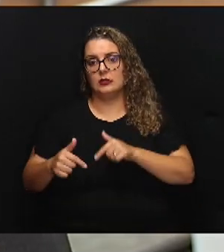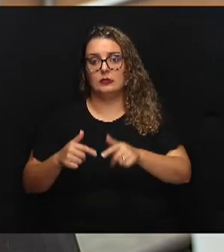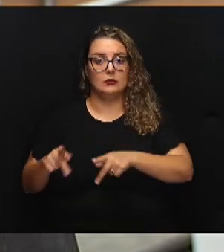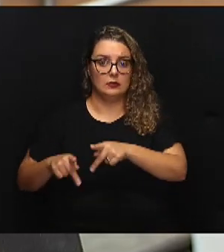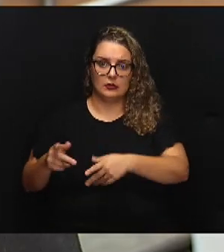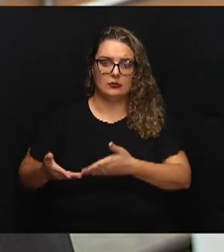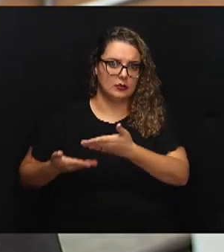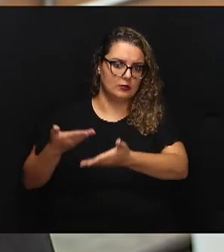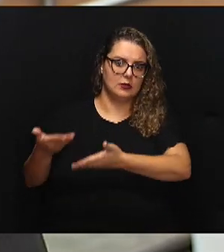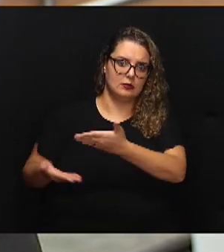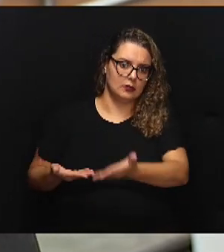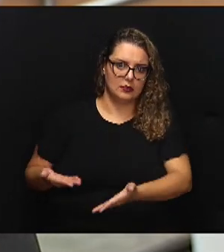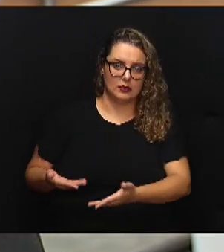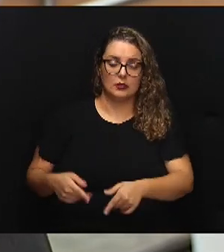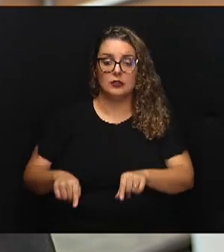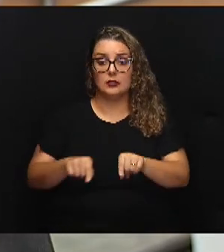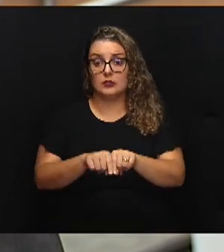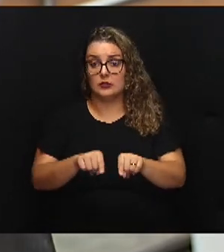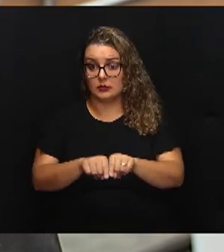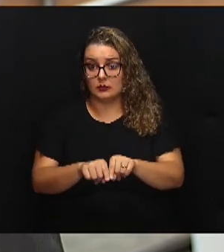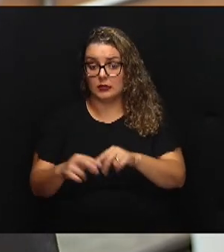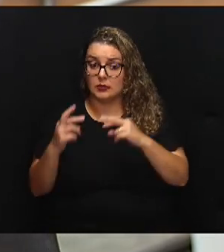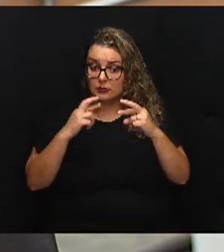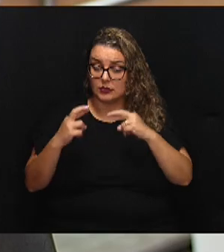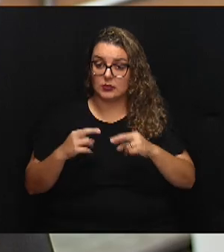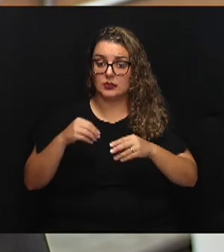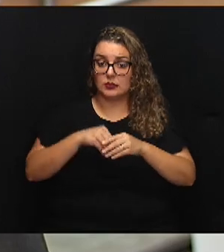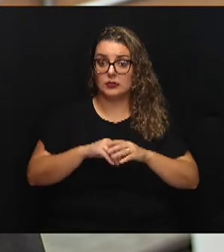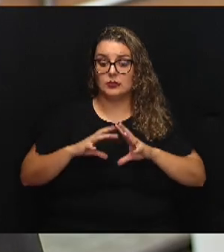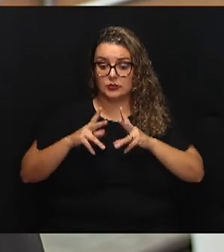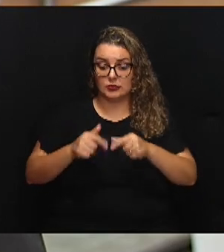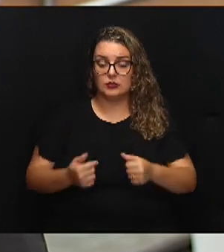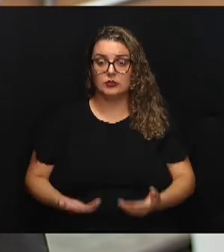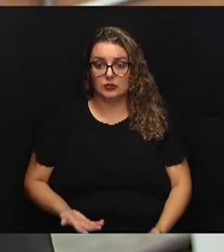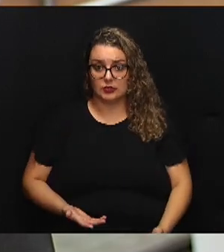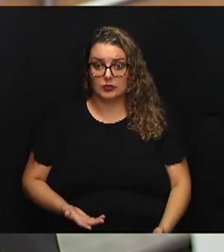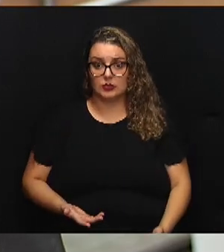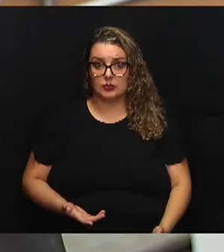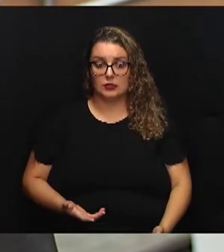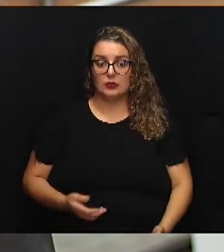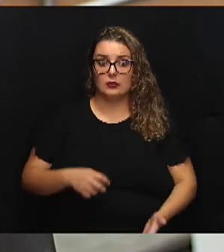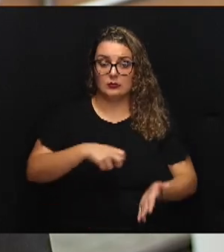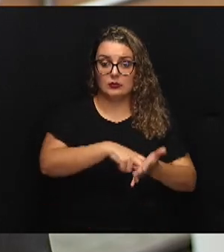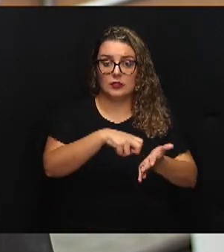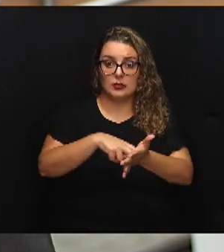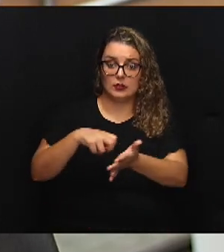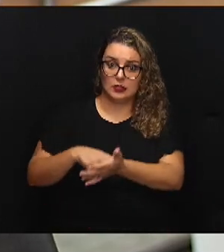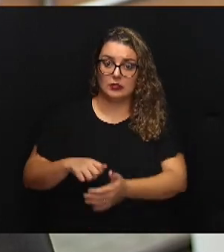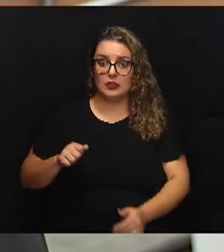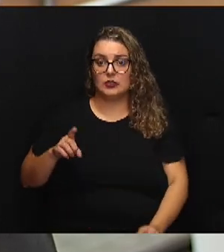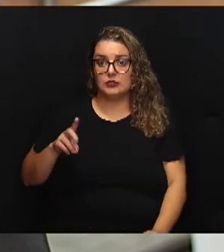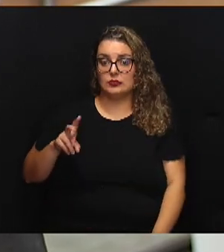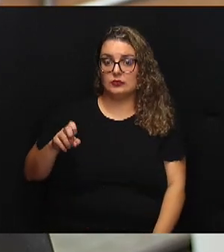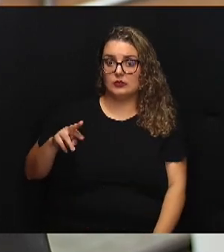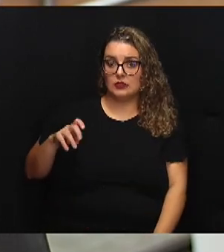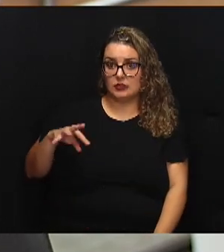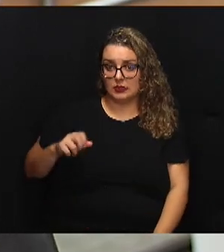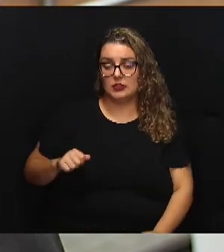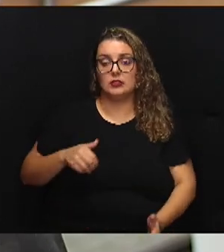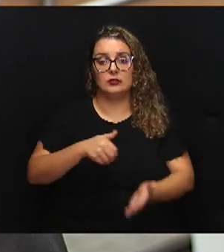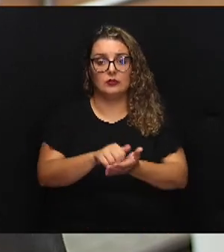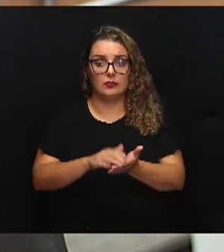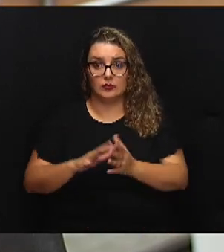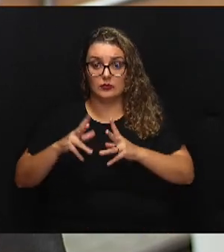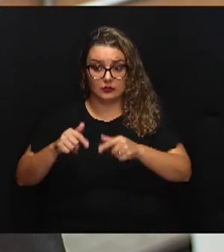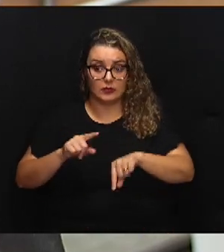população. Considerando que dentro de todas essas penas, advertências, multa e tudo